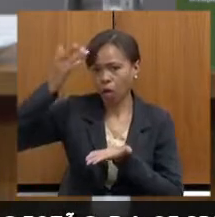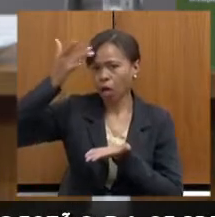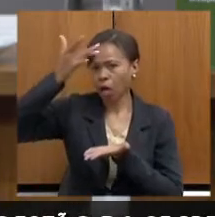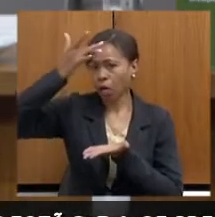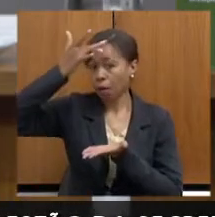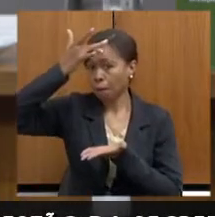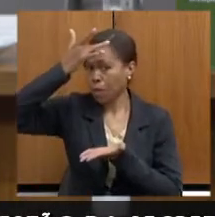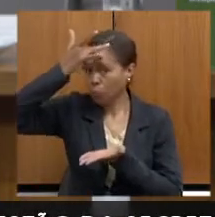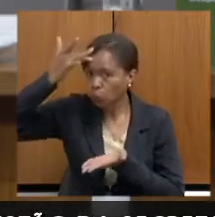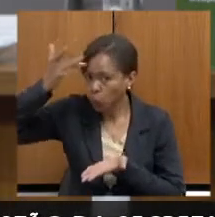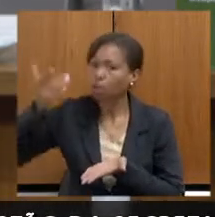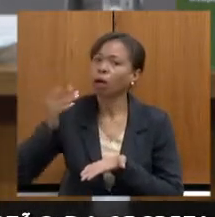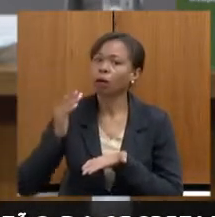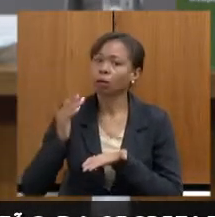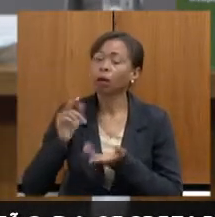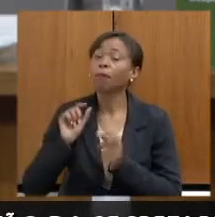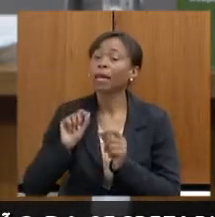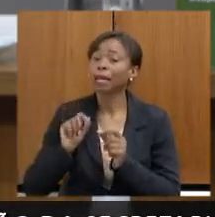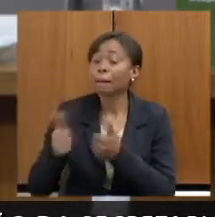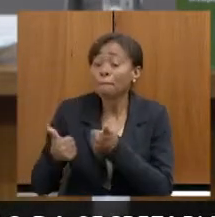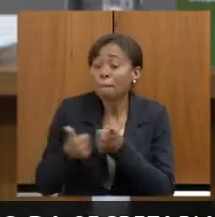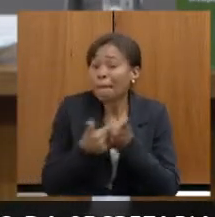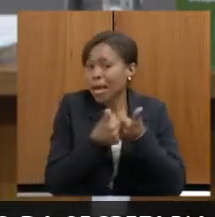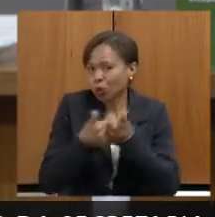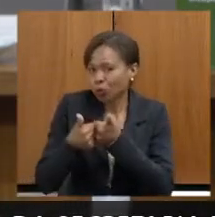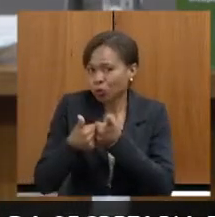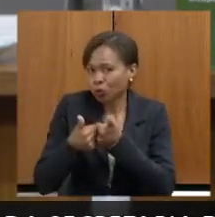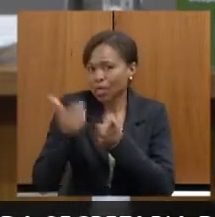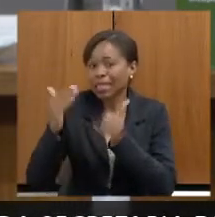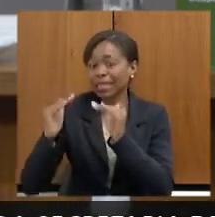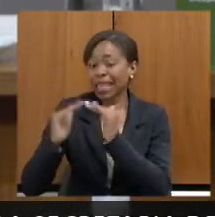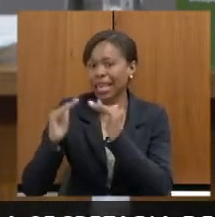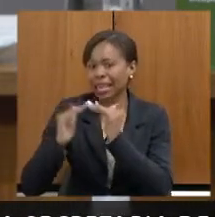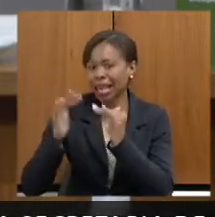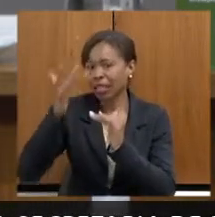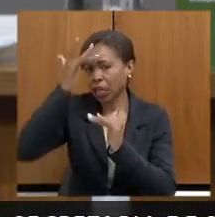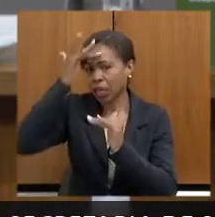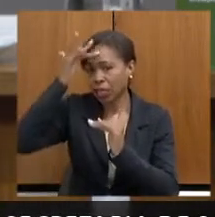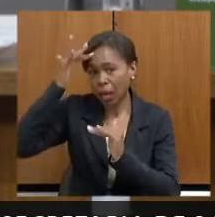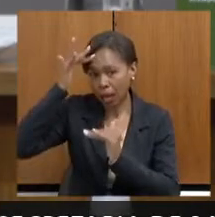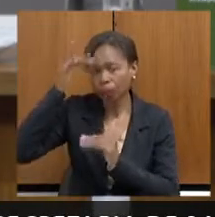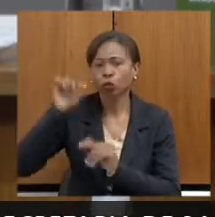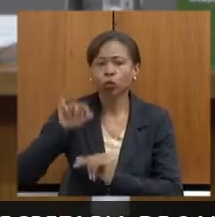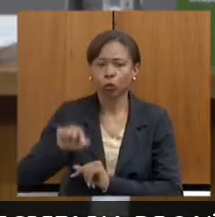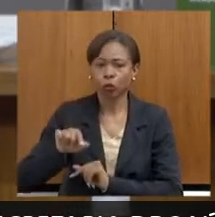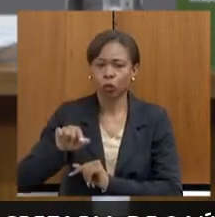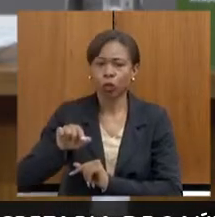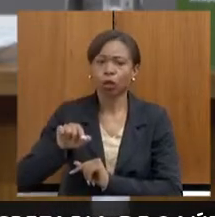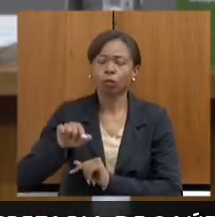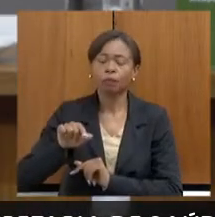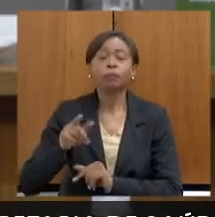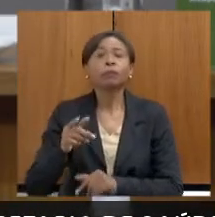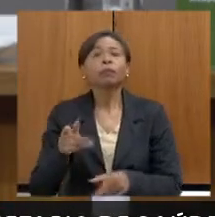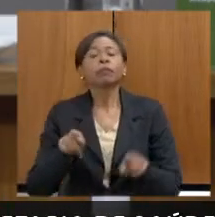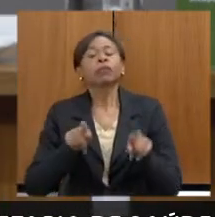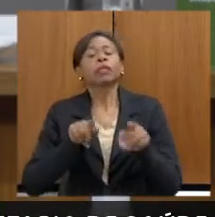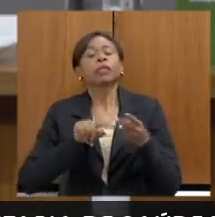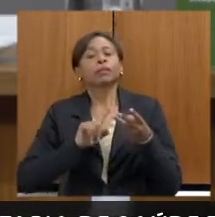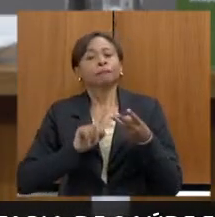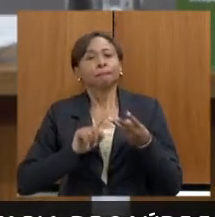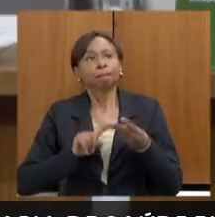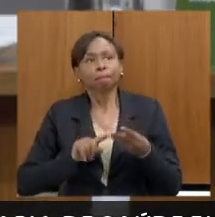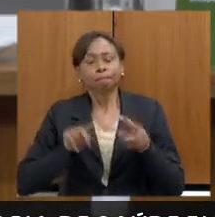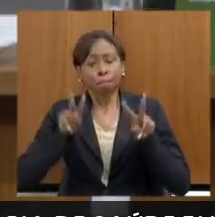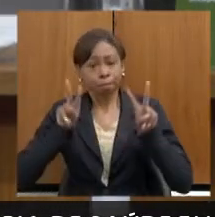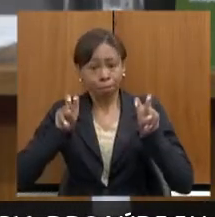perto do da casa do paciente que a gente ressocializá-lo o mais rápido possível e sobre o helicóptero dos Bombeiros vão